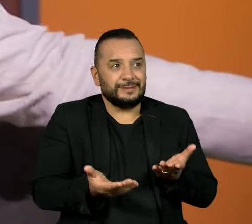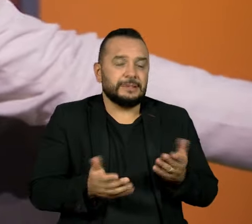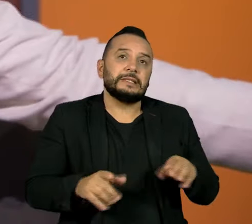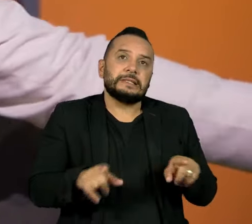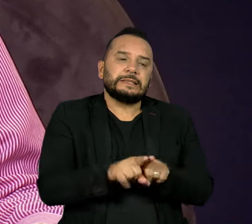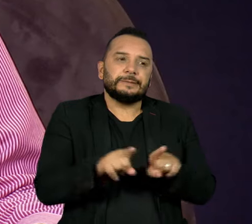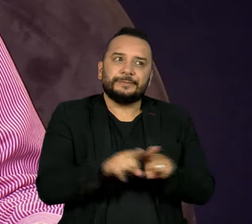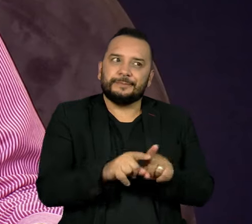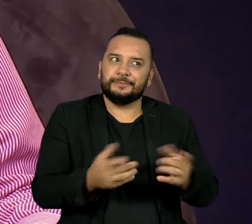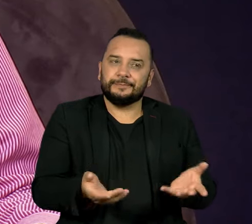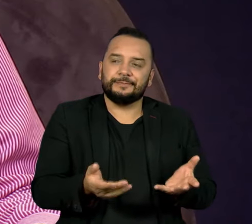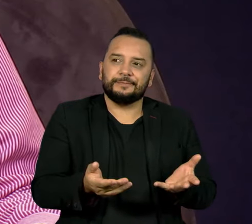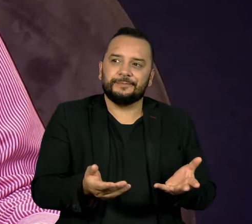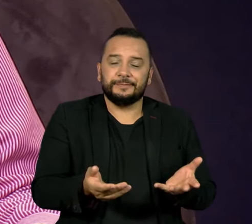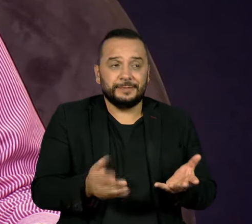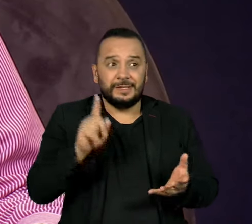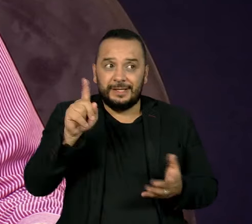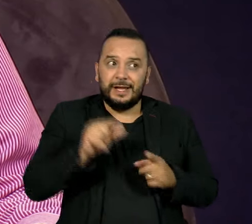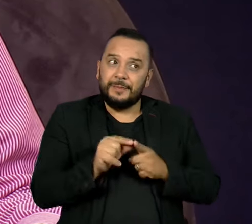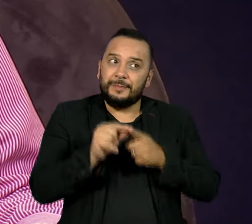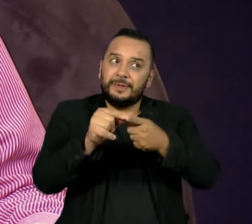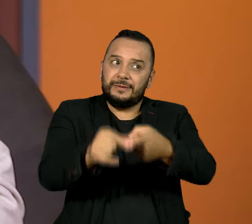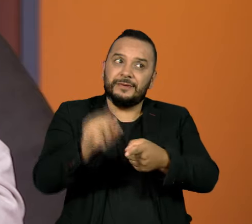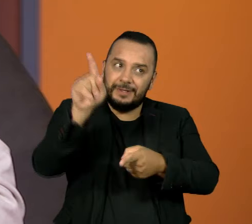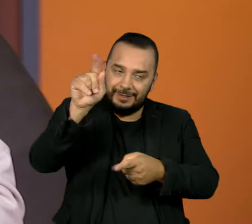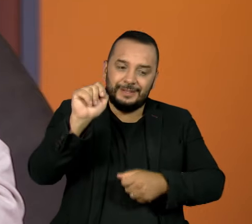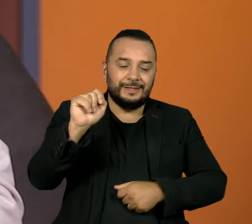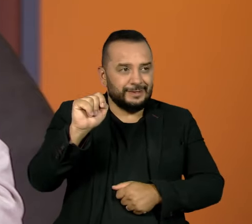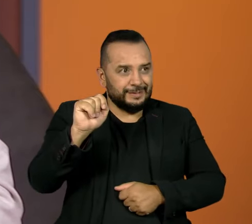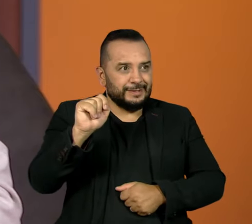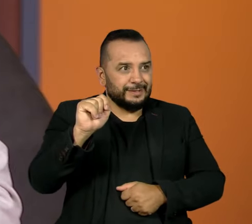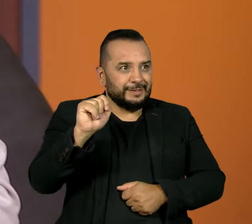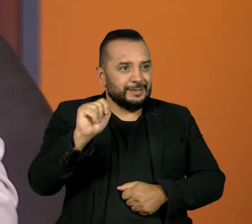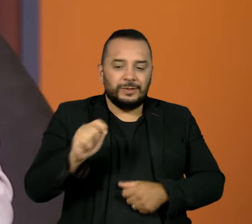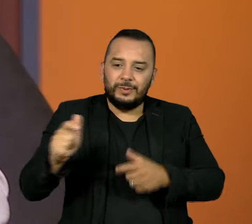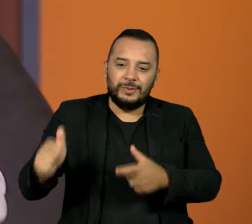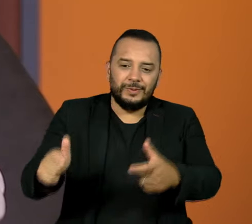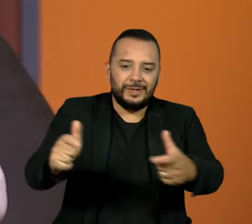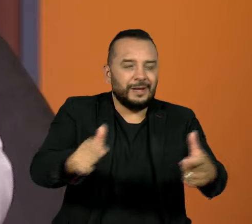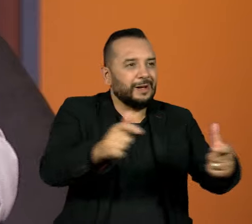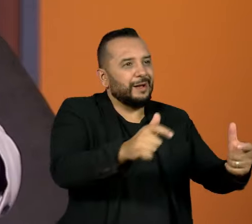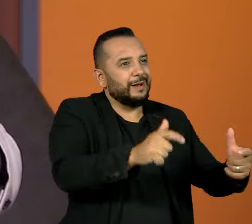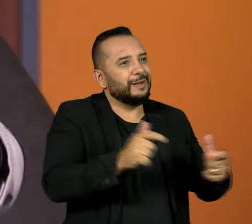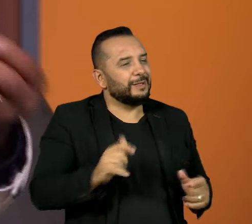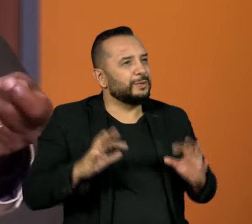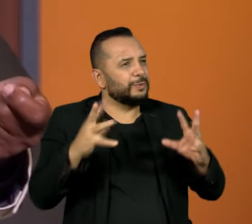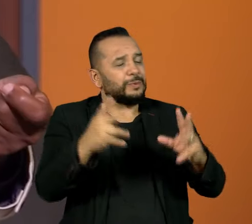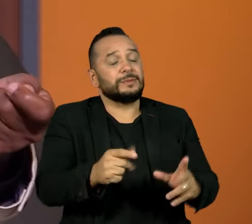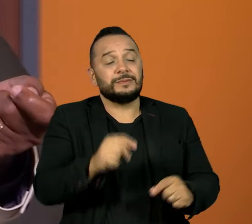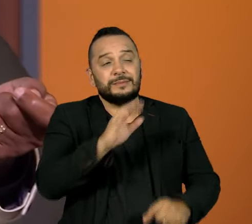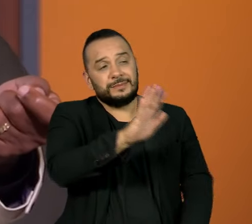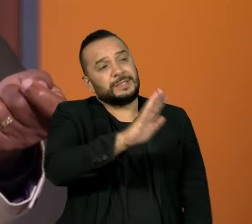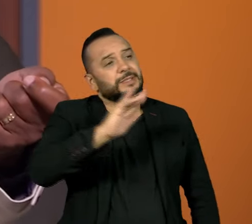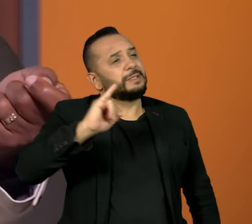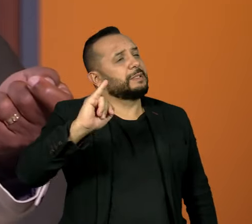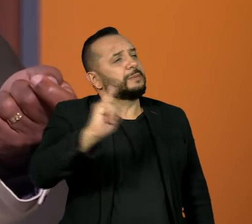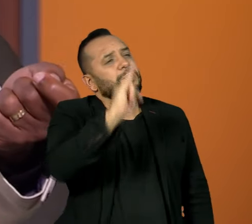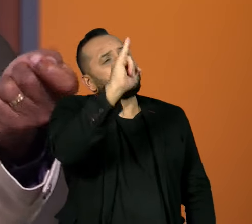mesmo lá na periferia de todos os locais, mas é indispensável